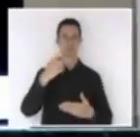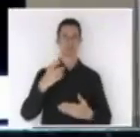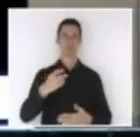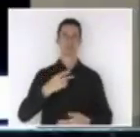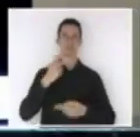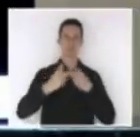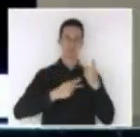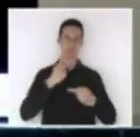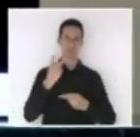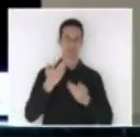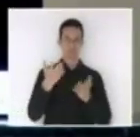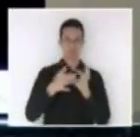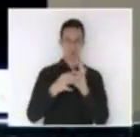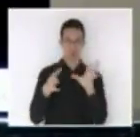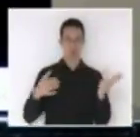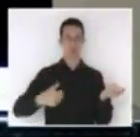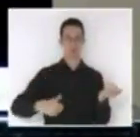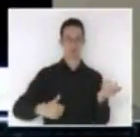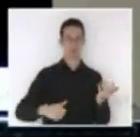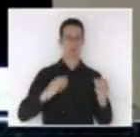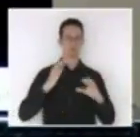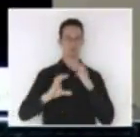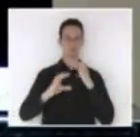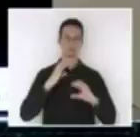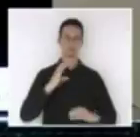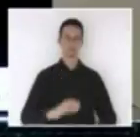fica à vontade aí o nosso cantor aí.